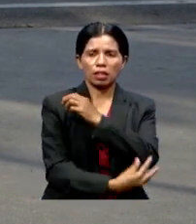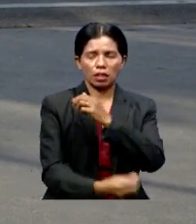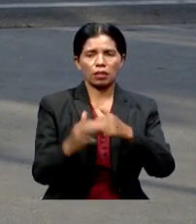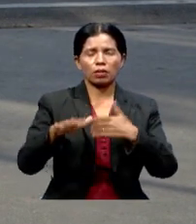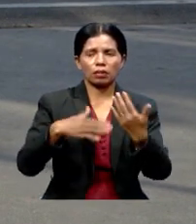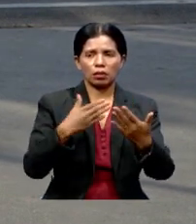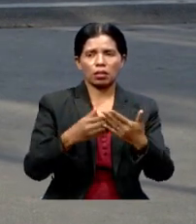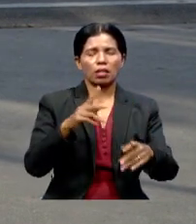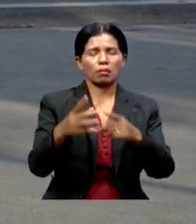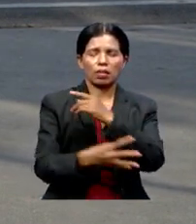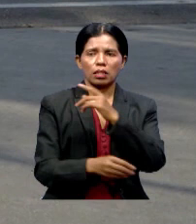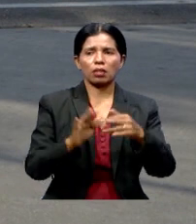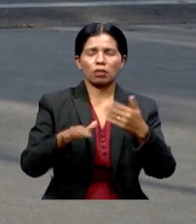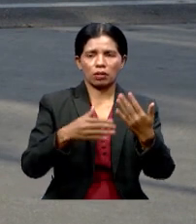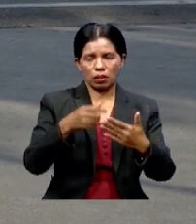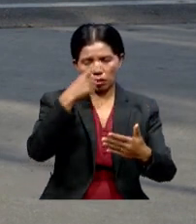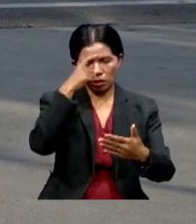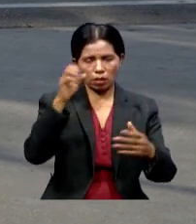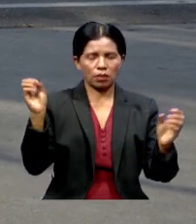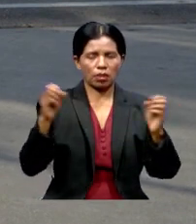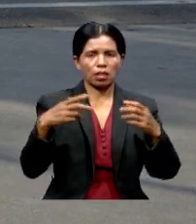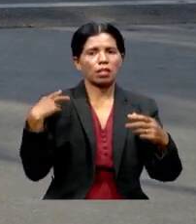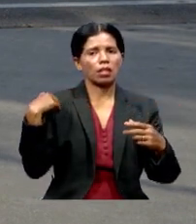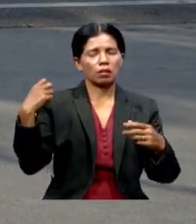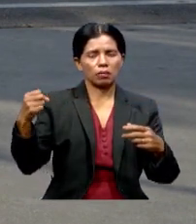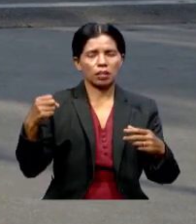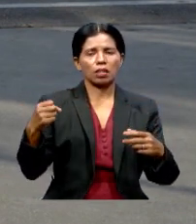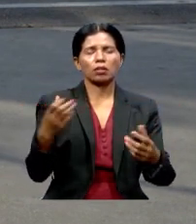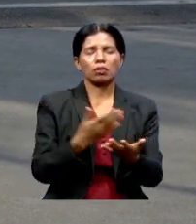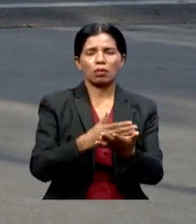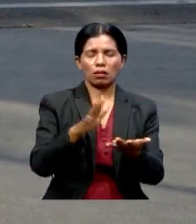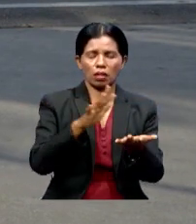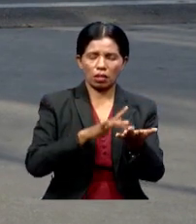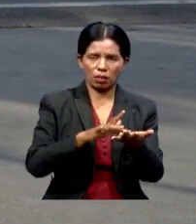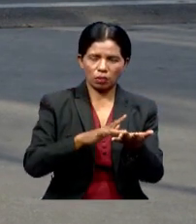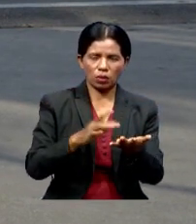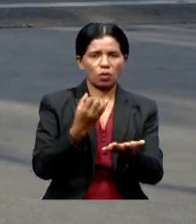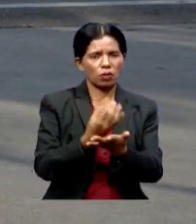ema vulnerável. Tambala iha bit atu sosa ai moro iha